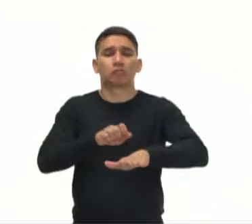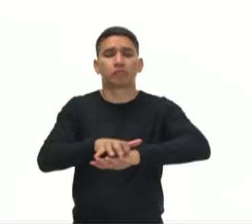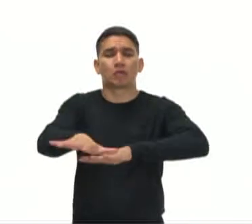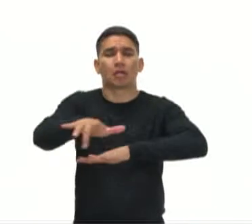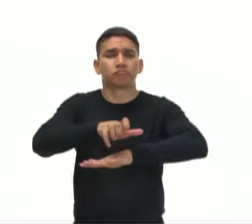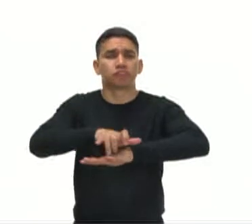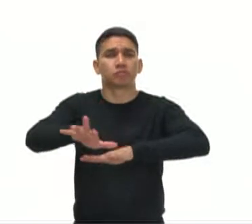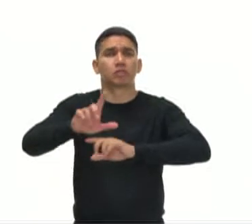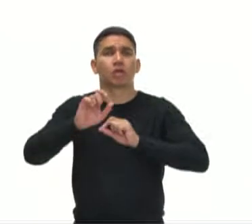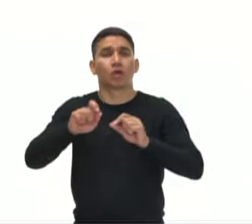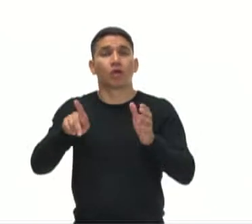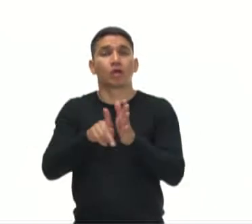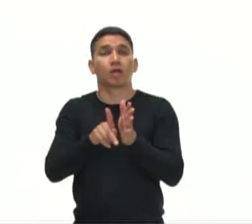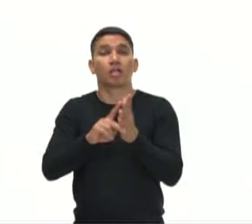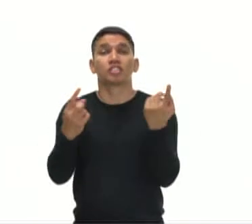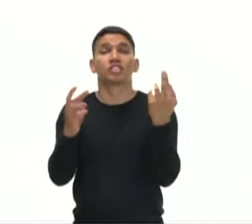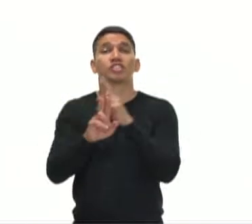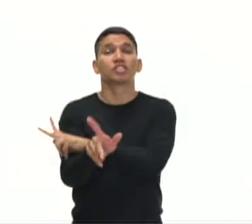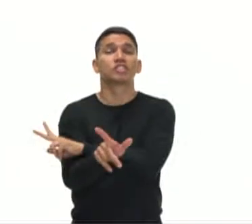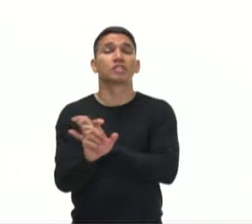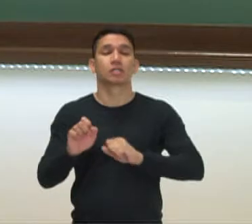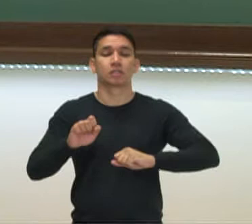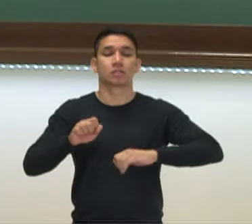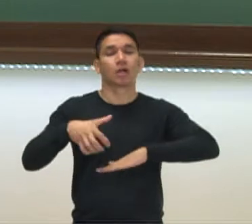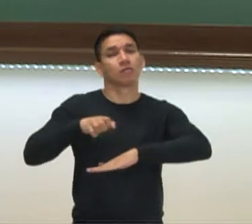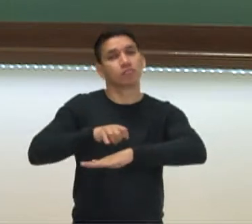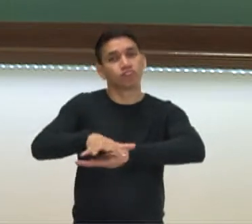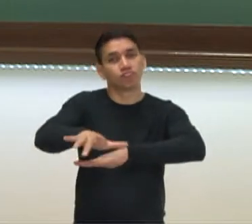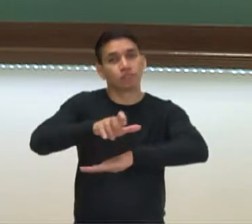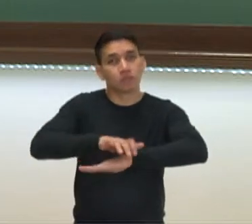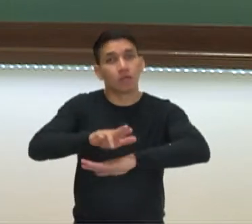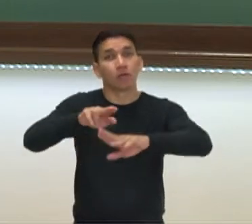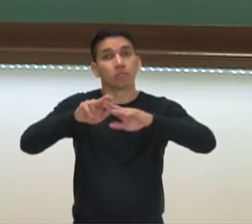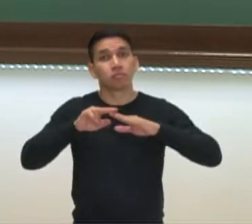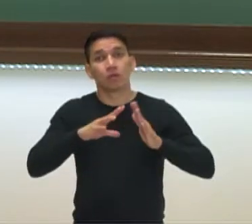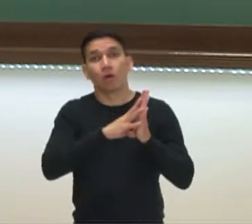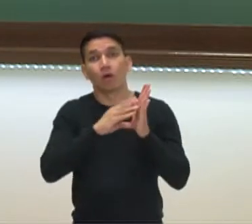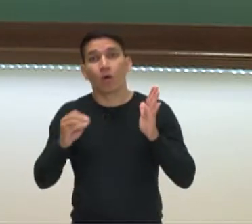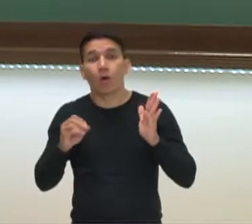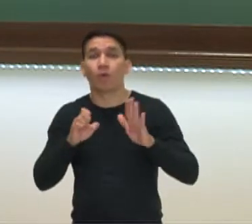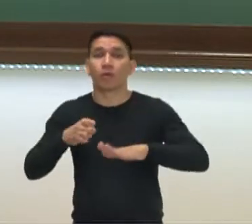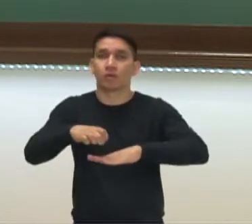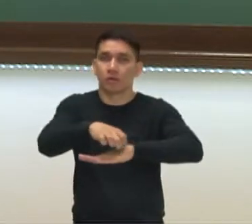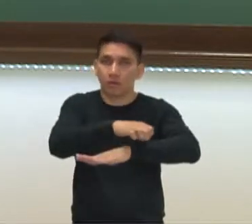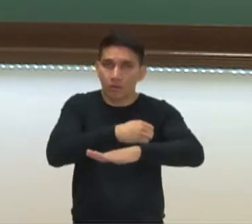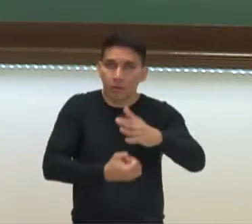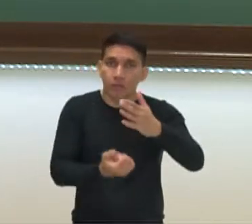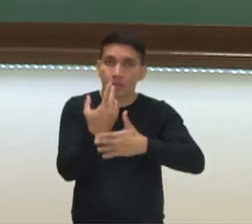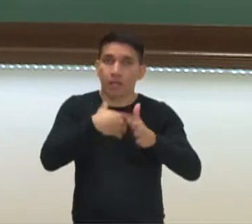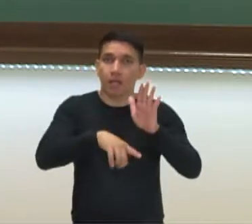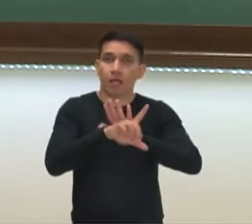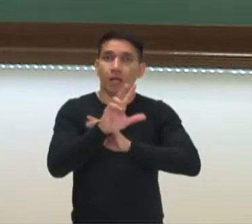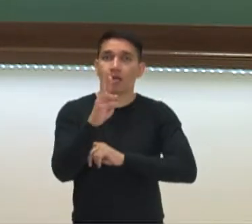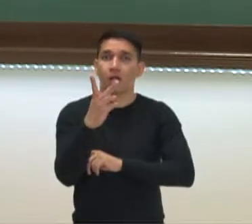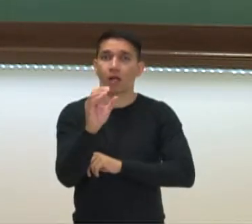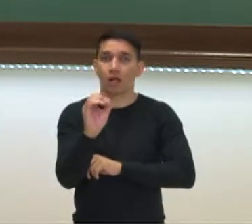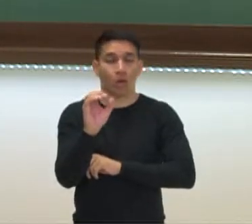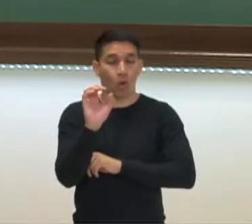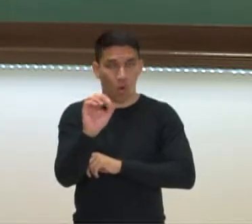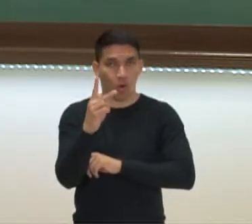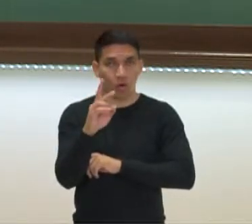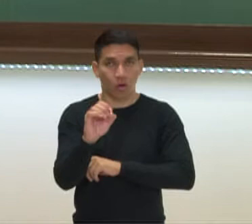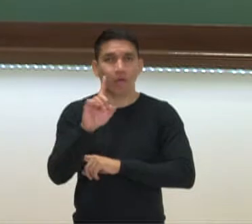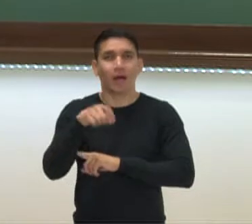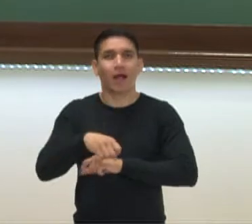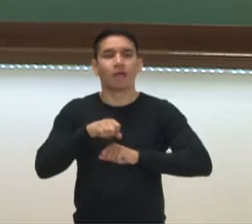elétrica, sendo o oposto de condutividade elétrica. O modelo para a resistência elétrica, elaborado por Ohm, é o modelo de um fluido